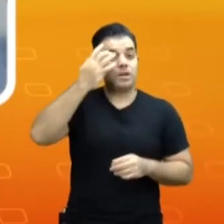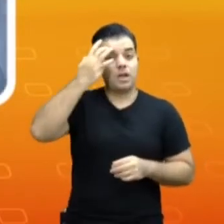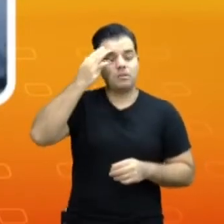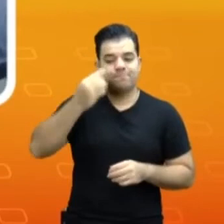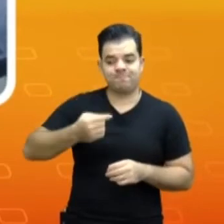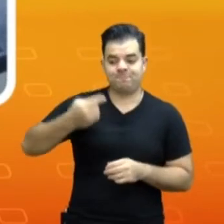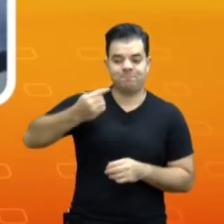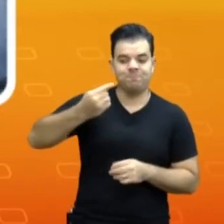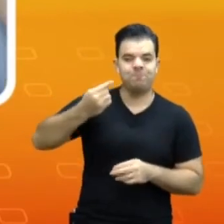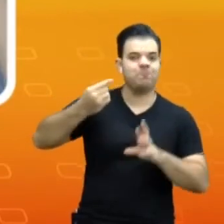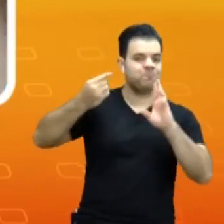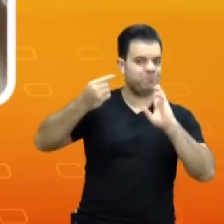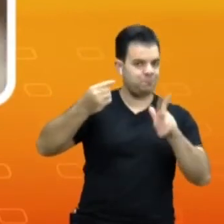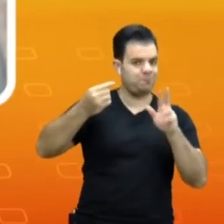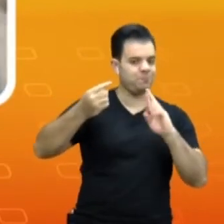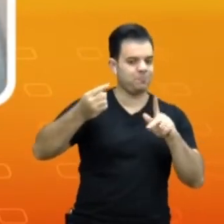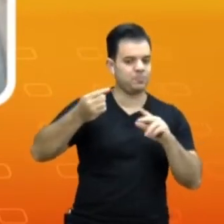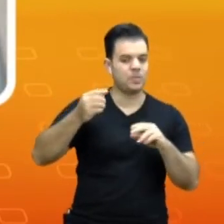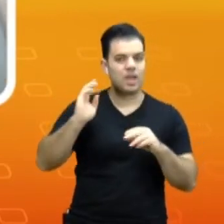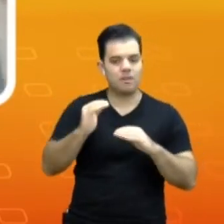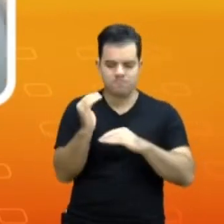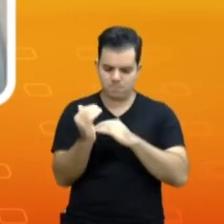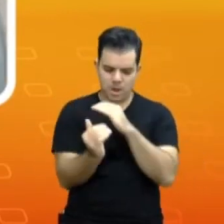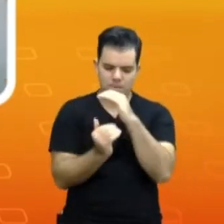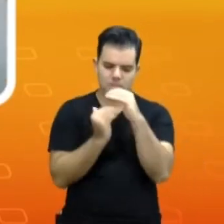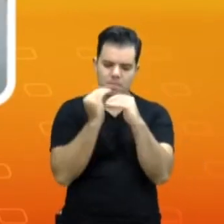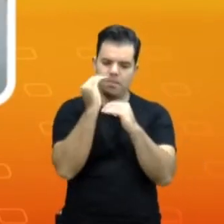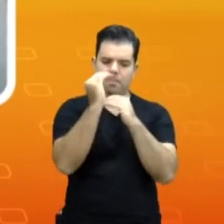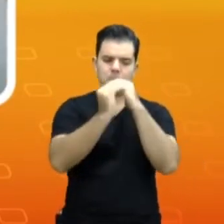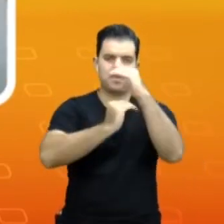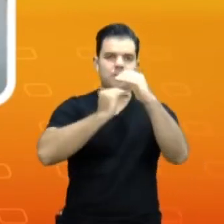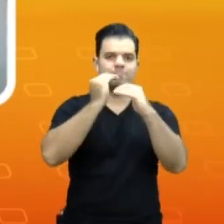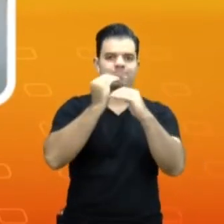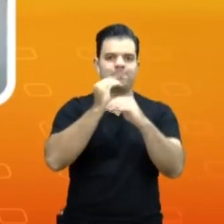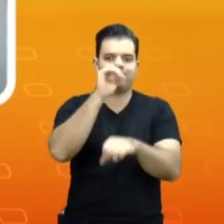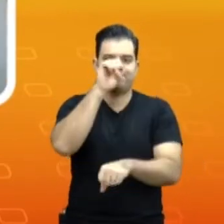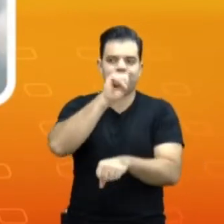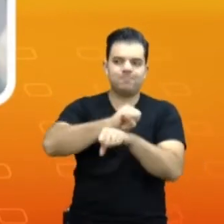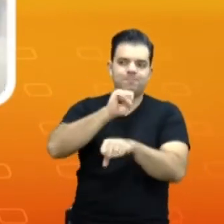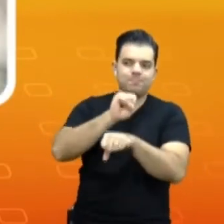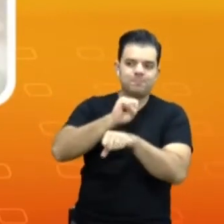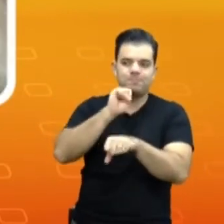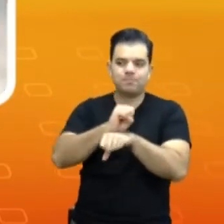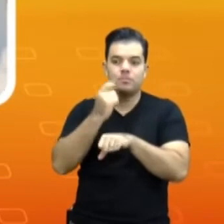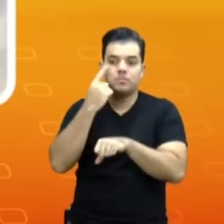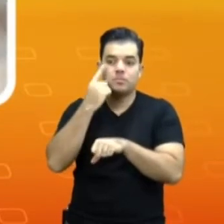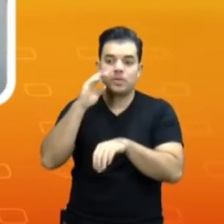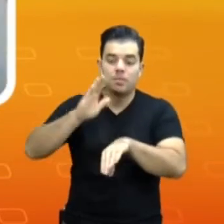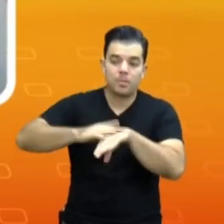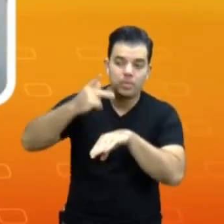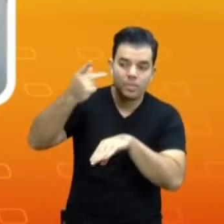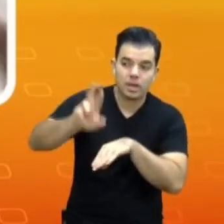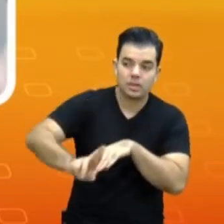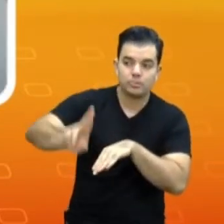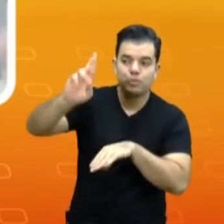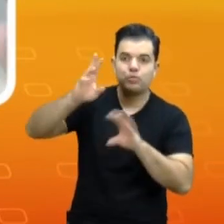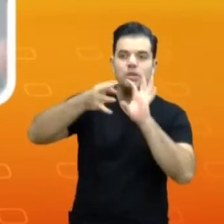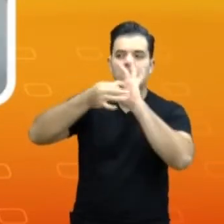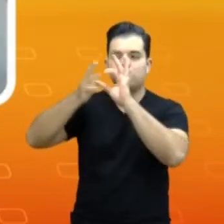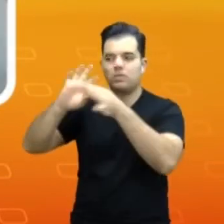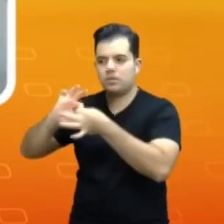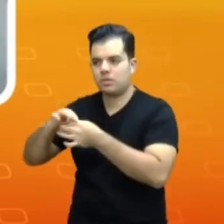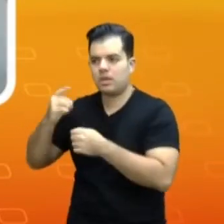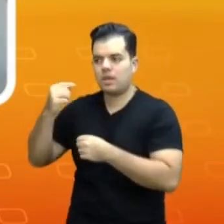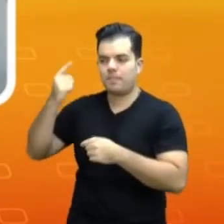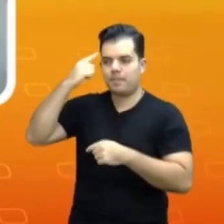primeiro a evolução ainda vai depender muito do quanto que a produtora oficial ela está aberta a esses